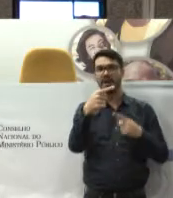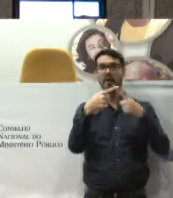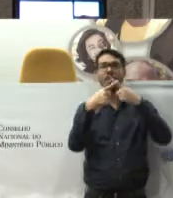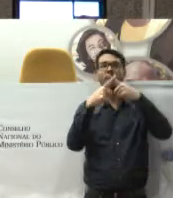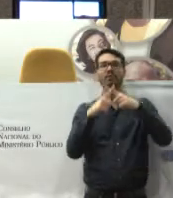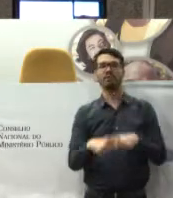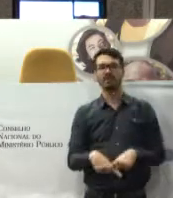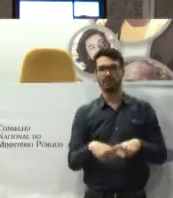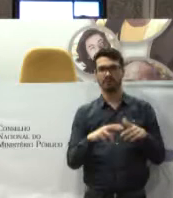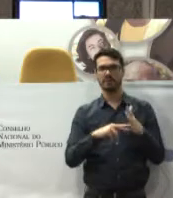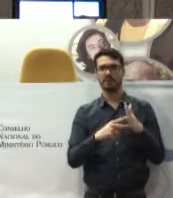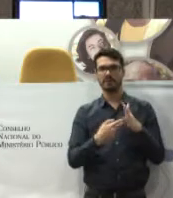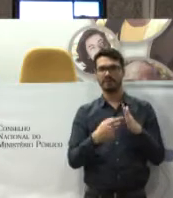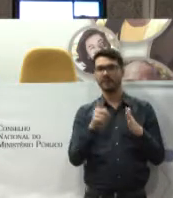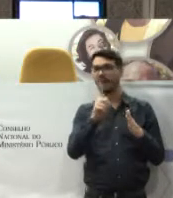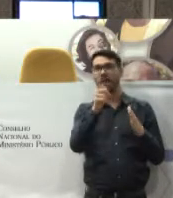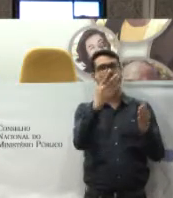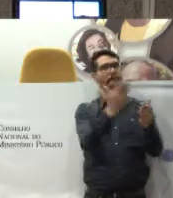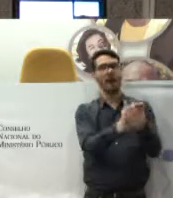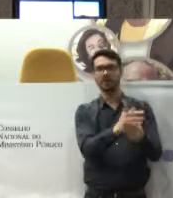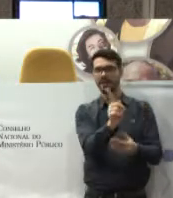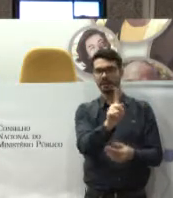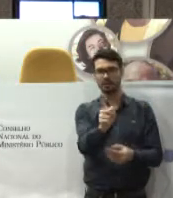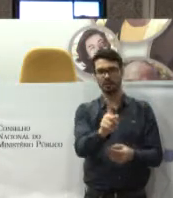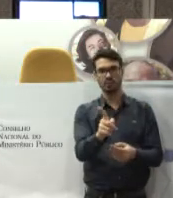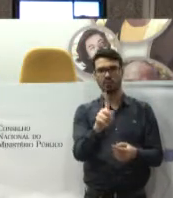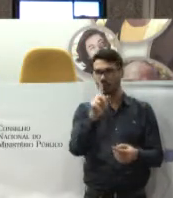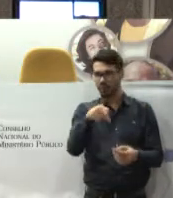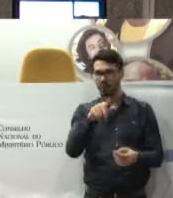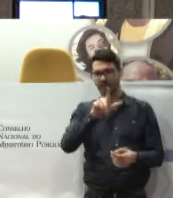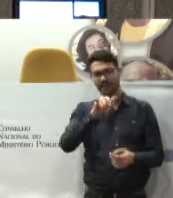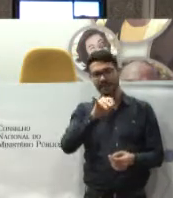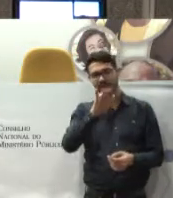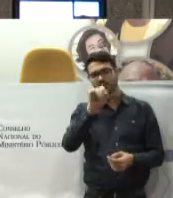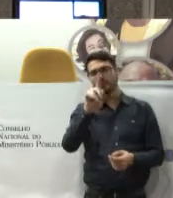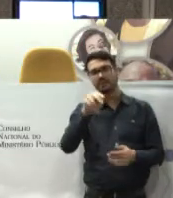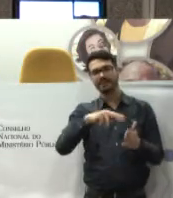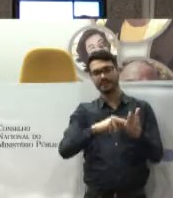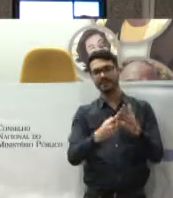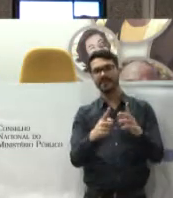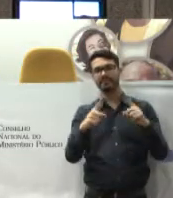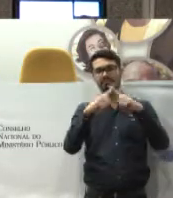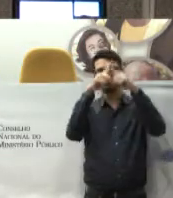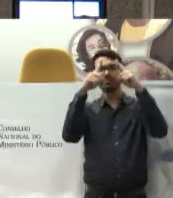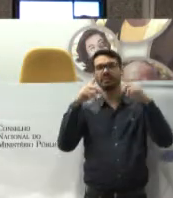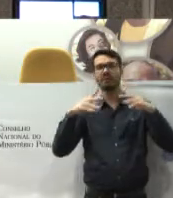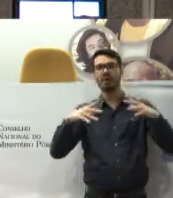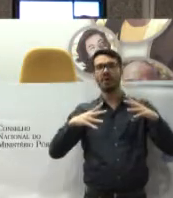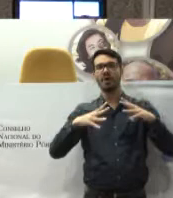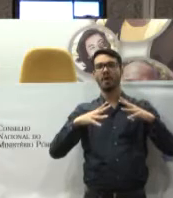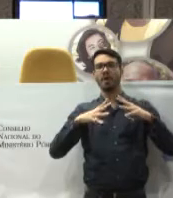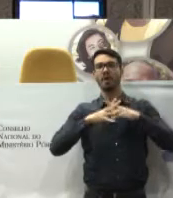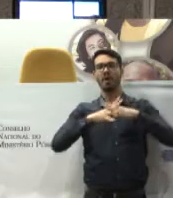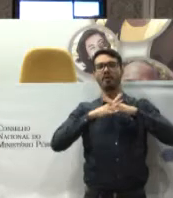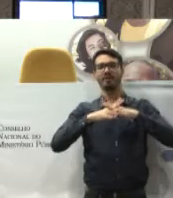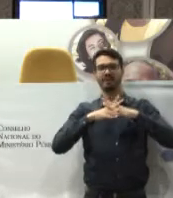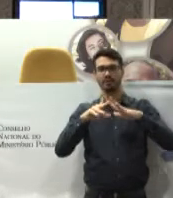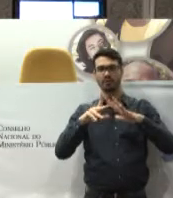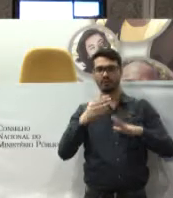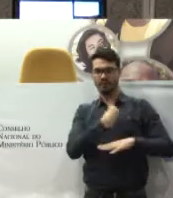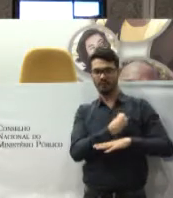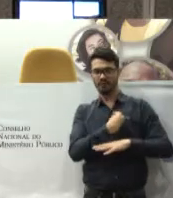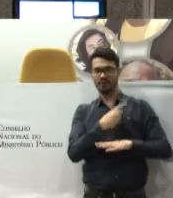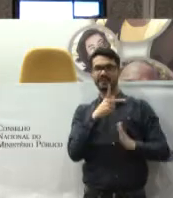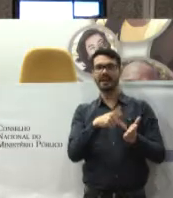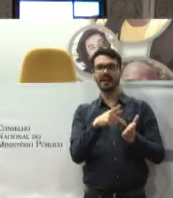conflito, não estou falando de processo. Litígio coletivo é um conflito que existe na vida real e que envolve